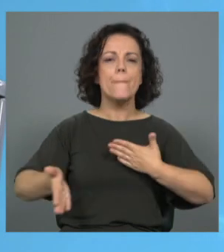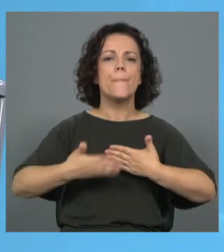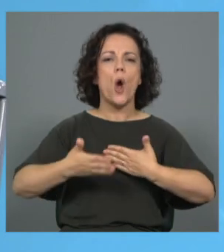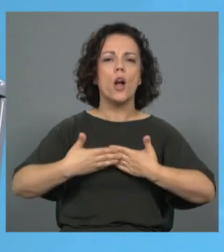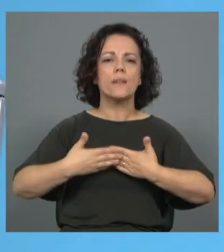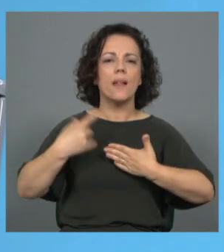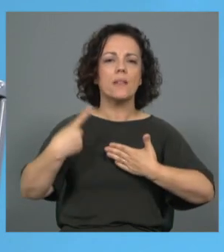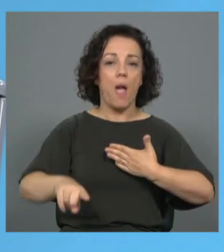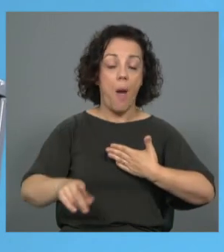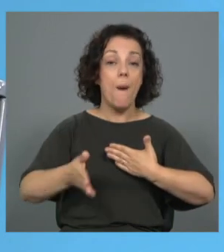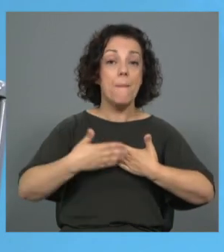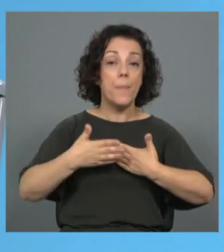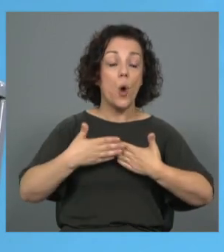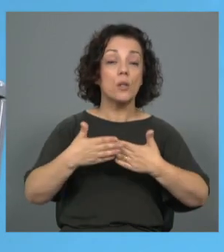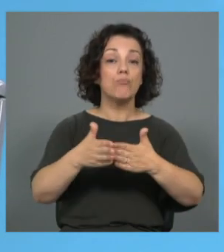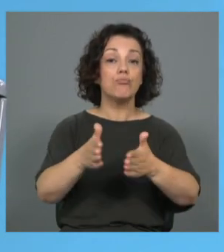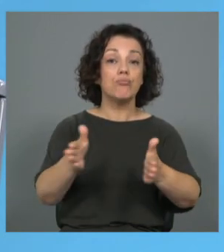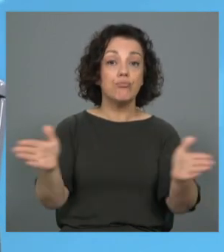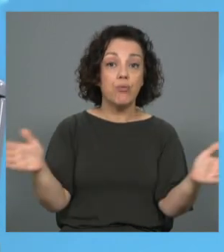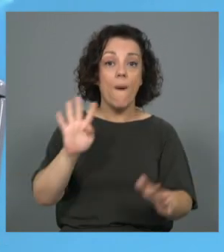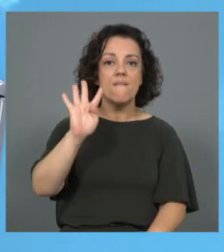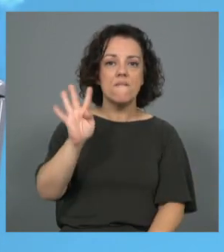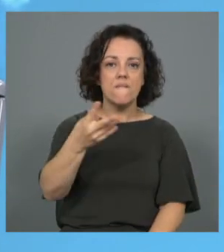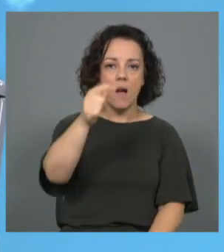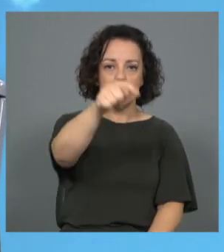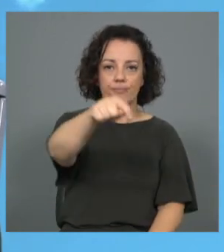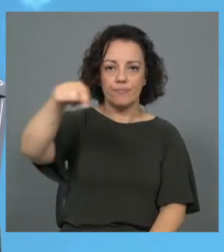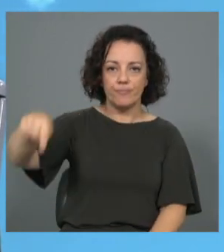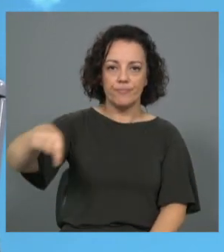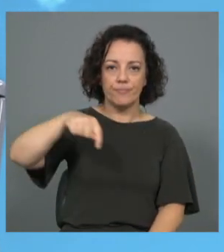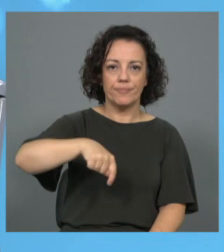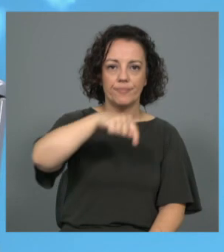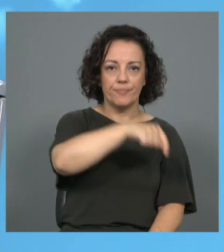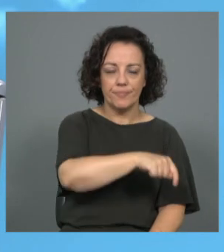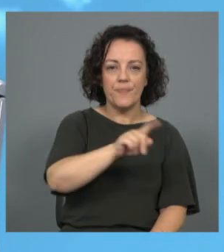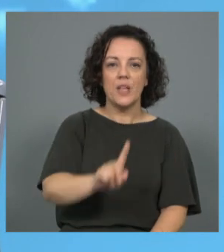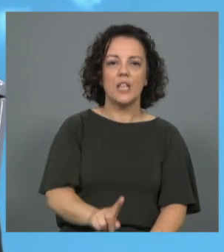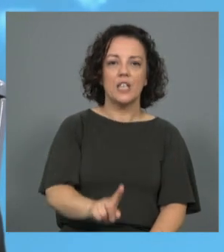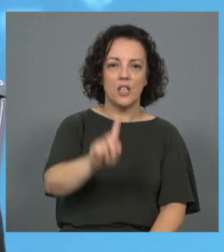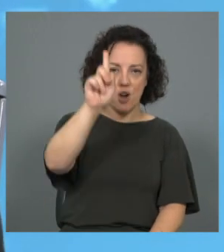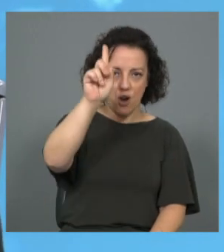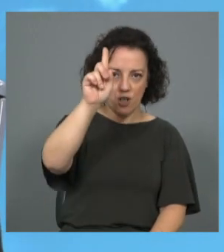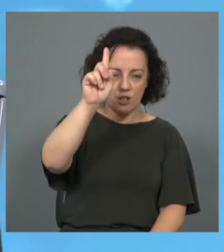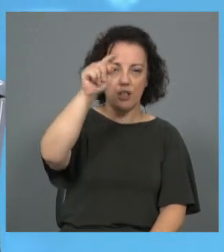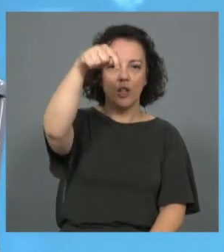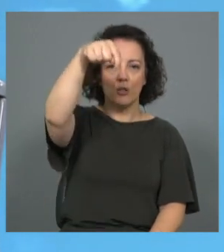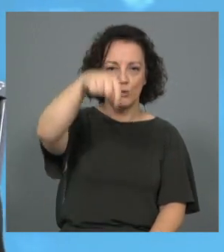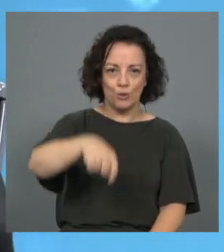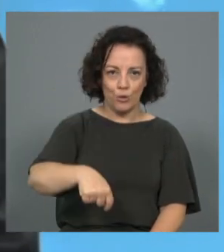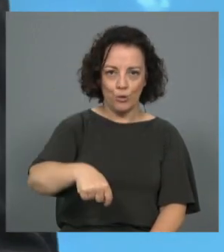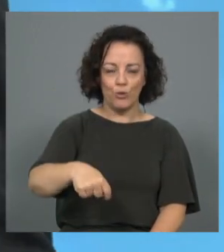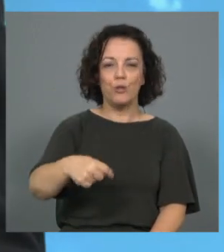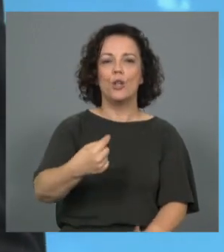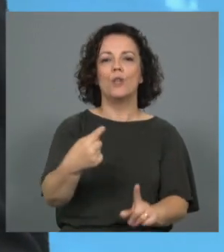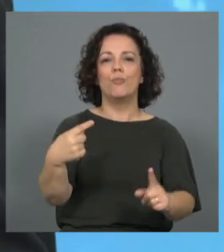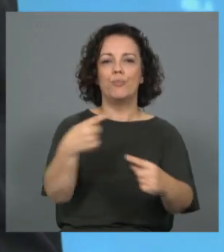portas abertas para os quatro lados, para nascente, para norte, para sul e para poente.